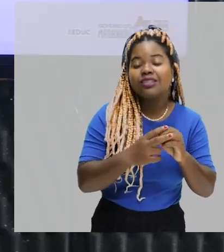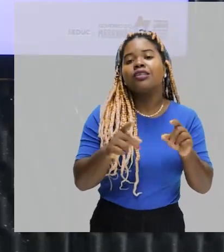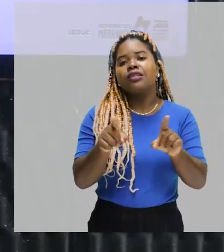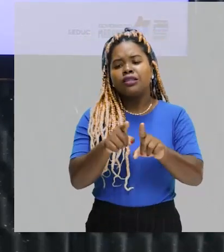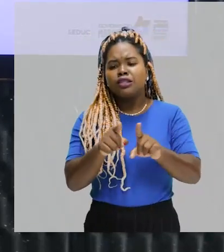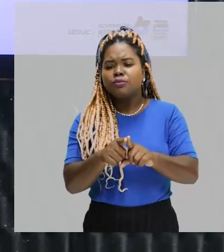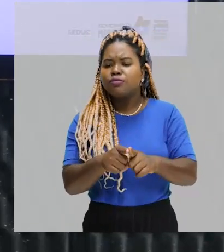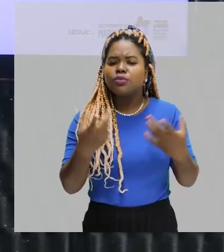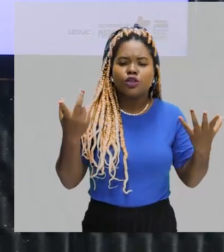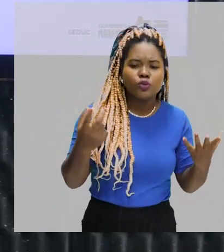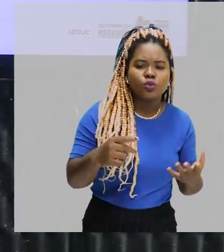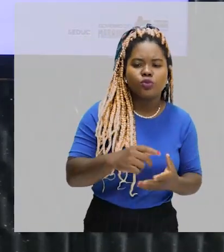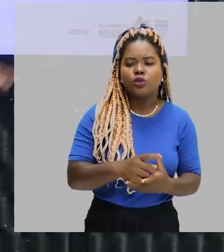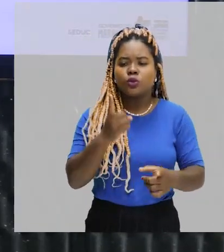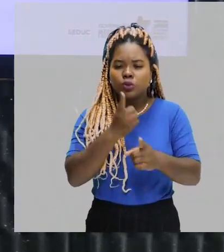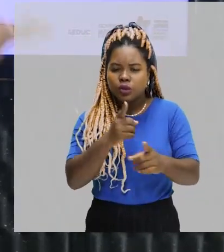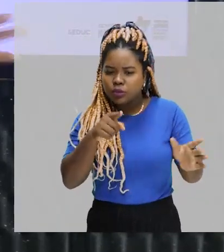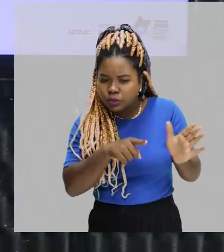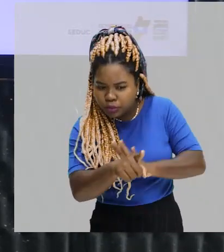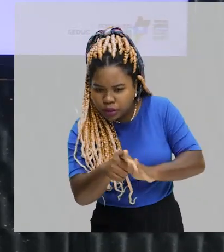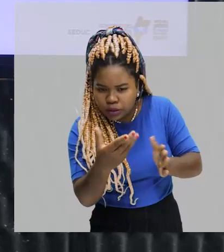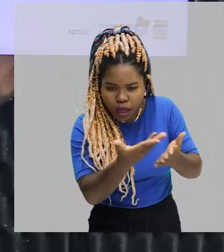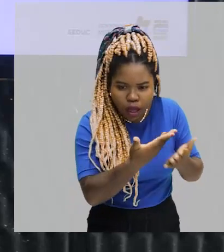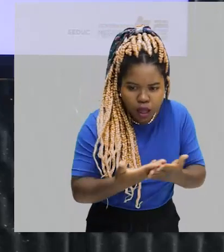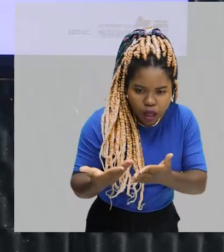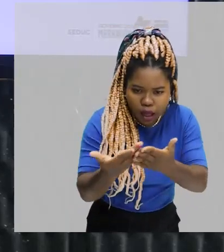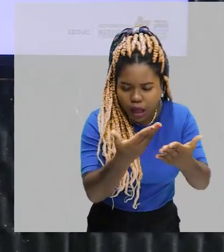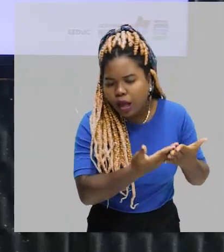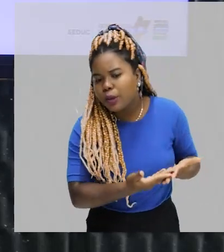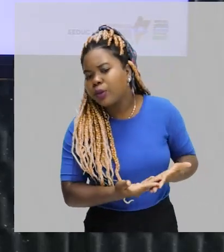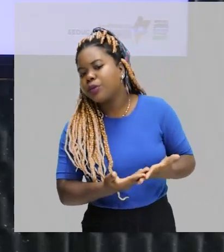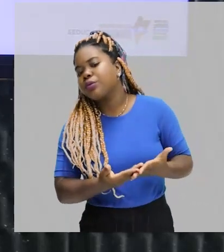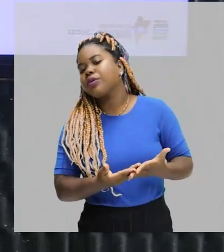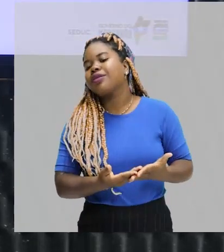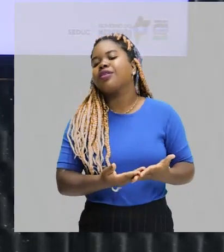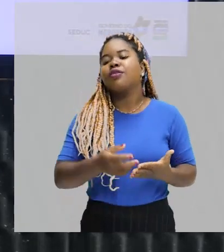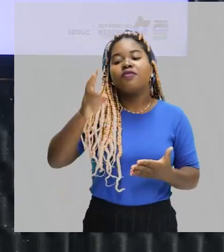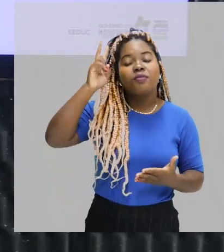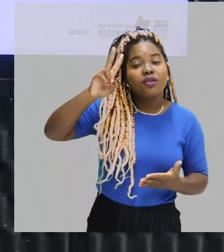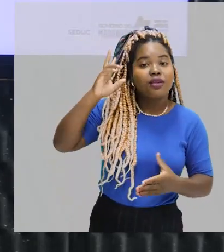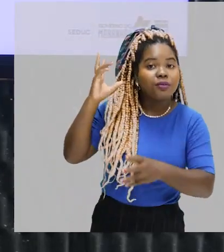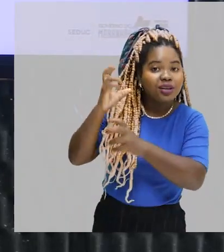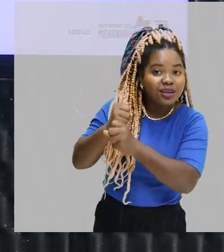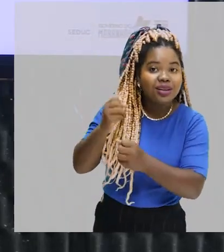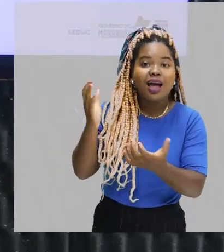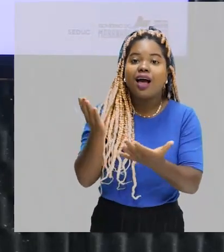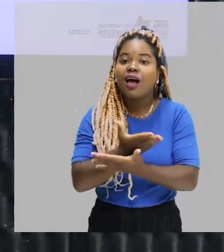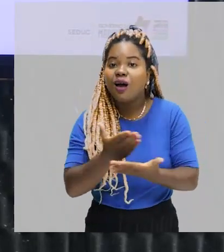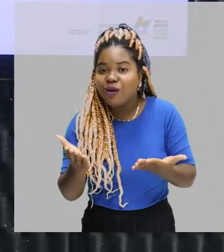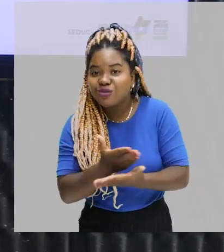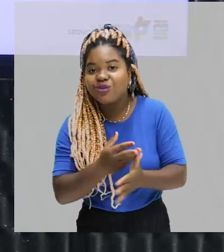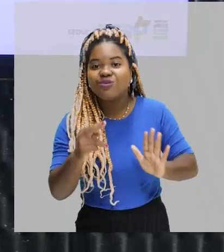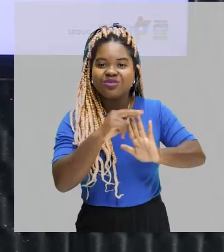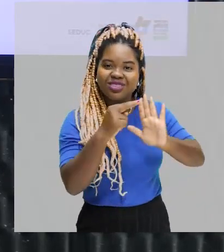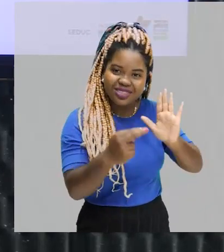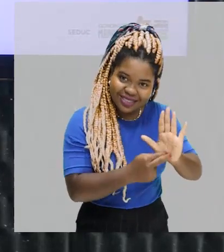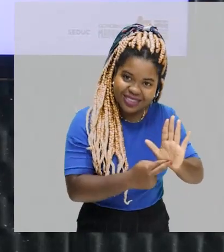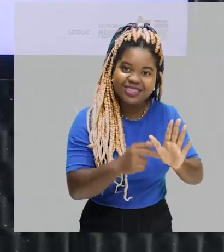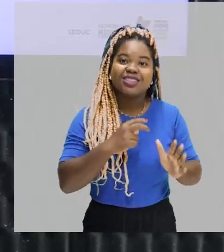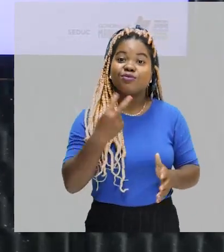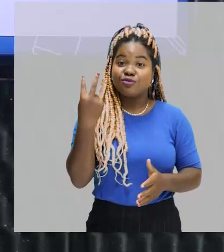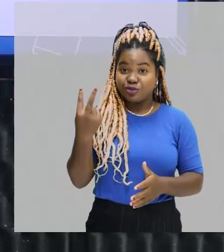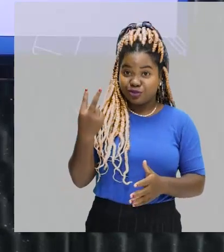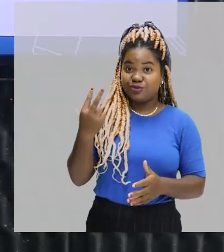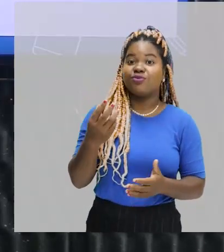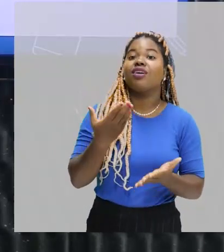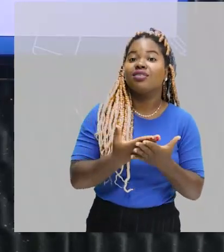né, da aula, né, aqui da aula inteira, nós vamos relembrando algumas regras que nós já vimos em 2 aulas anteriores,